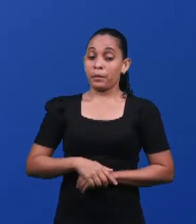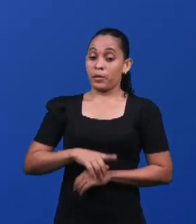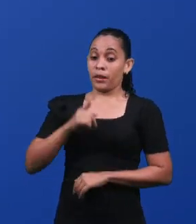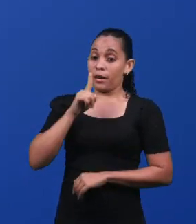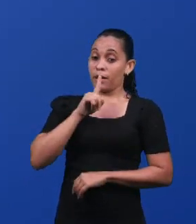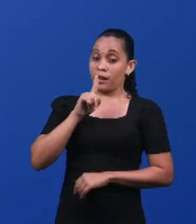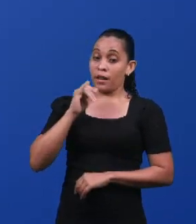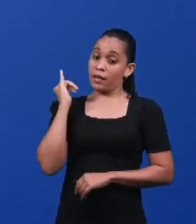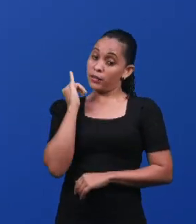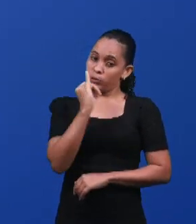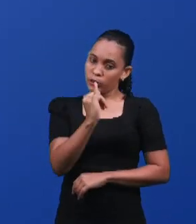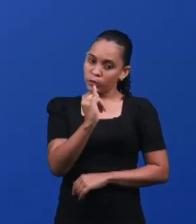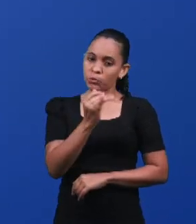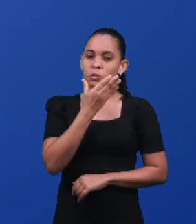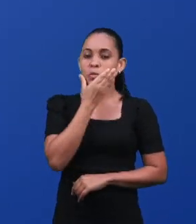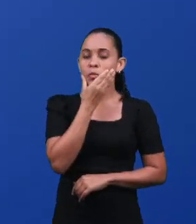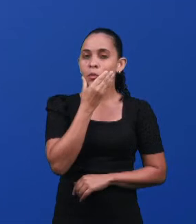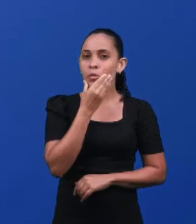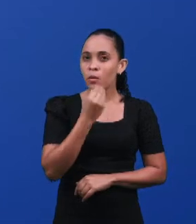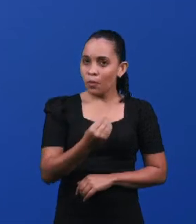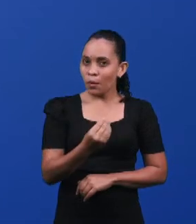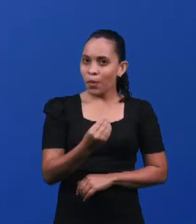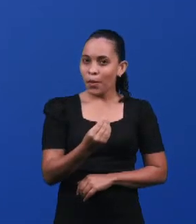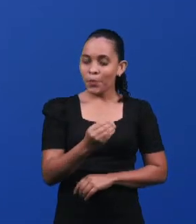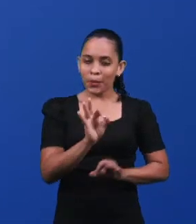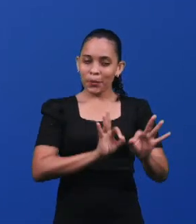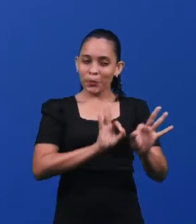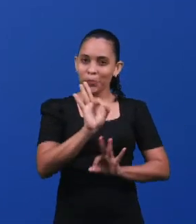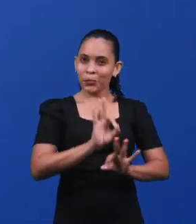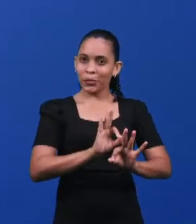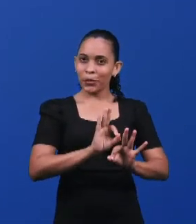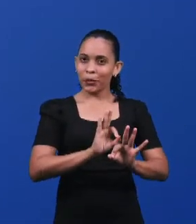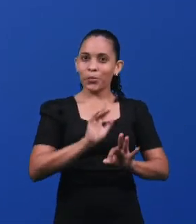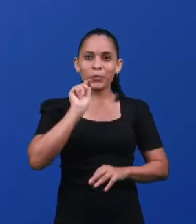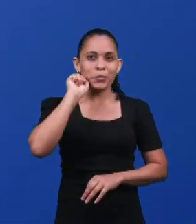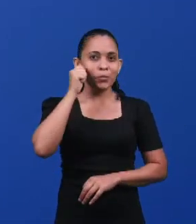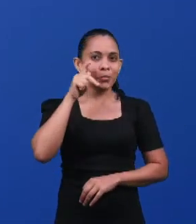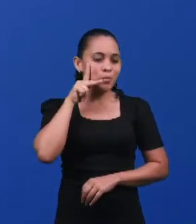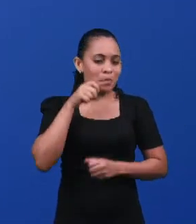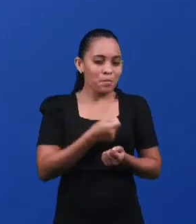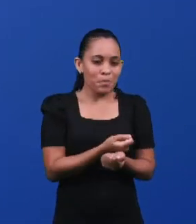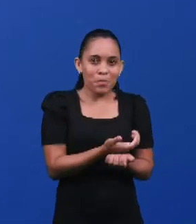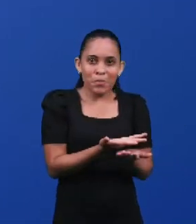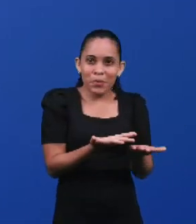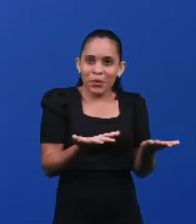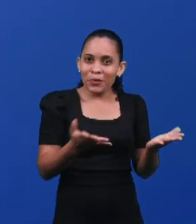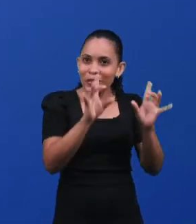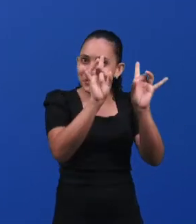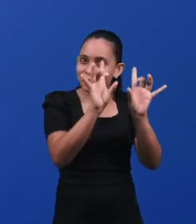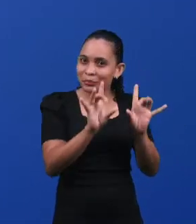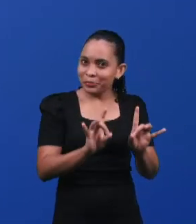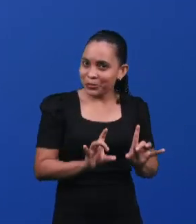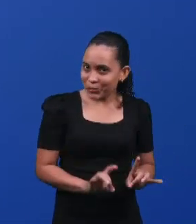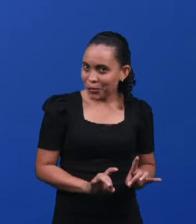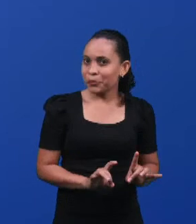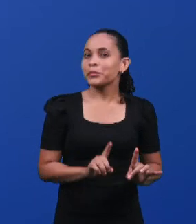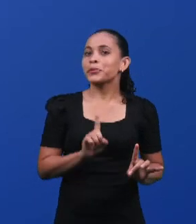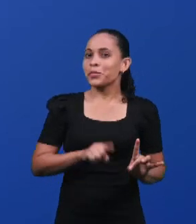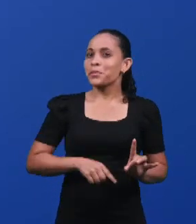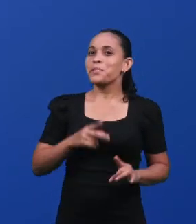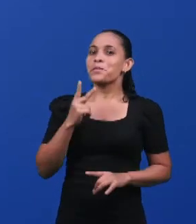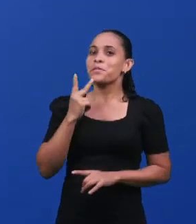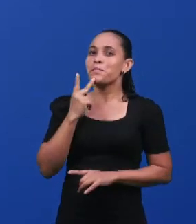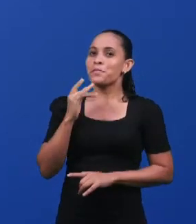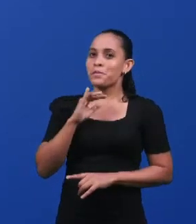um certo homem fez uma grande ceia e convidou a muitos. Então, o Deus Pai é este certo homem que fez esta grande